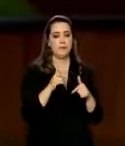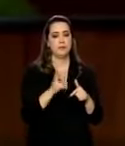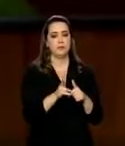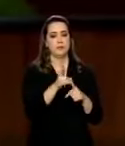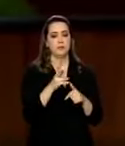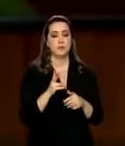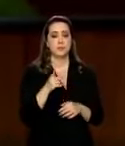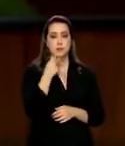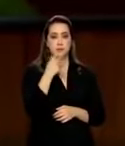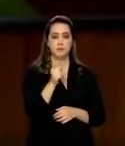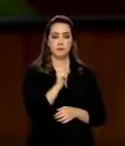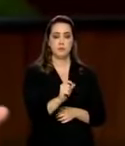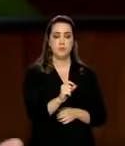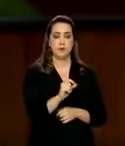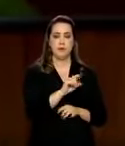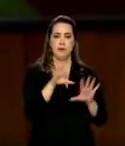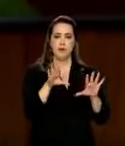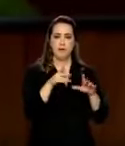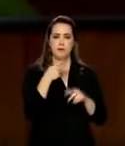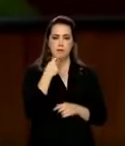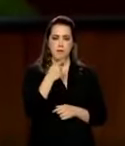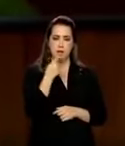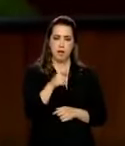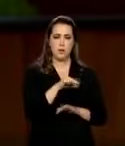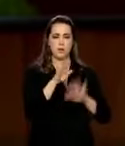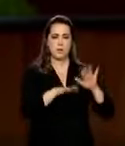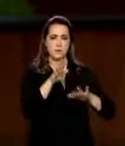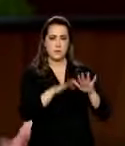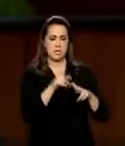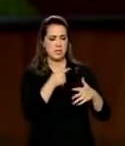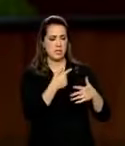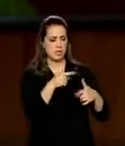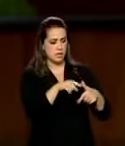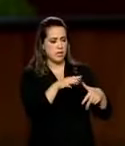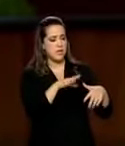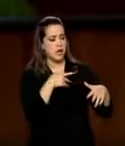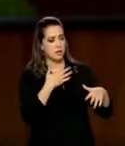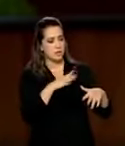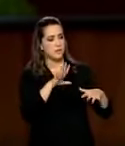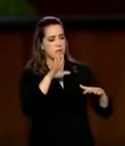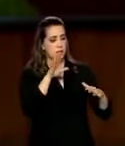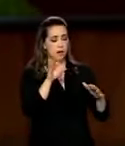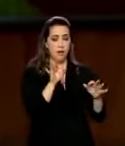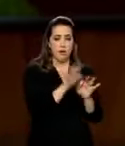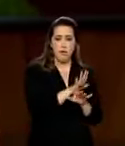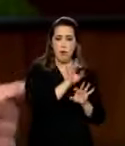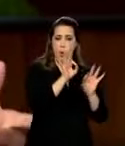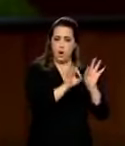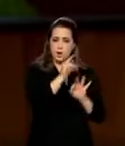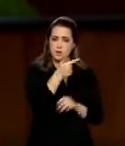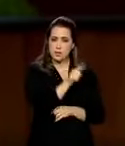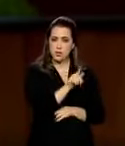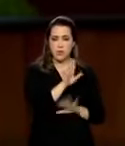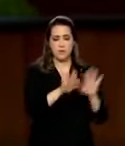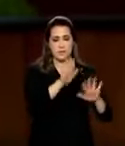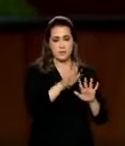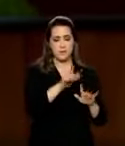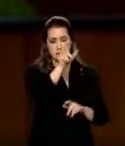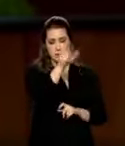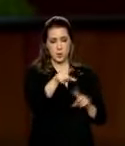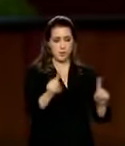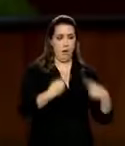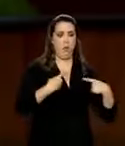chamo num ninho de desmando como esse, que alguns que eu citei, muita coisa se volta contra a gente. Então, é aquela, o tempo todo aquela